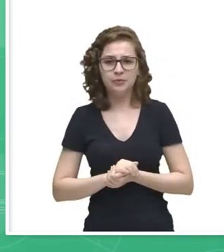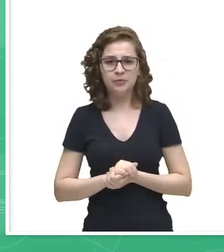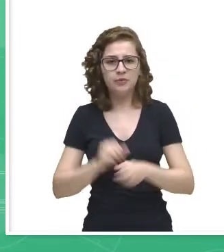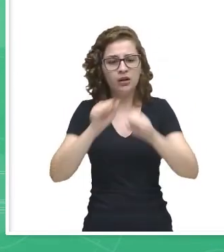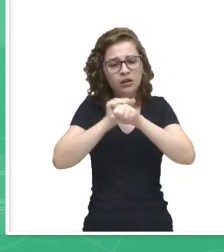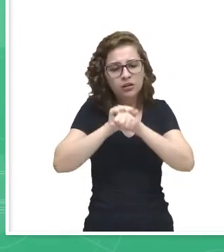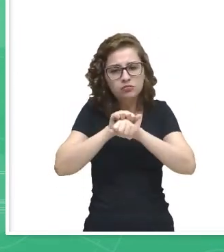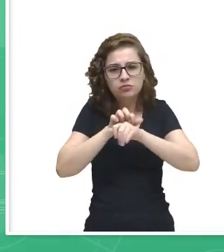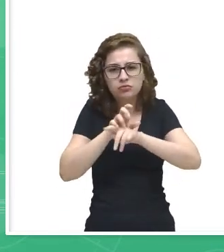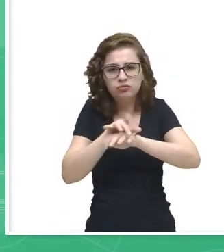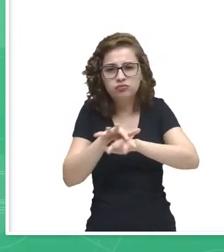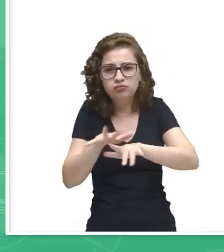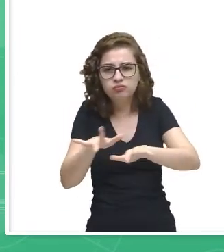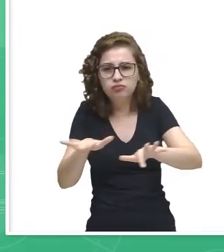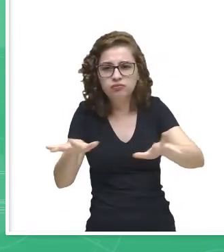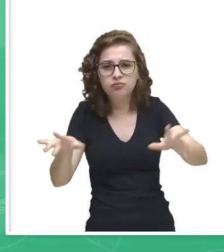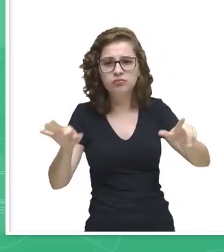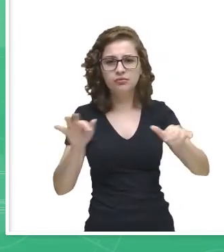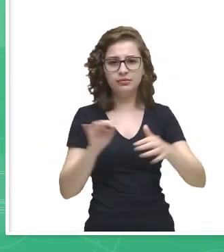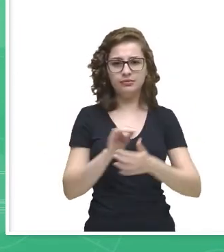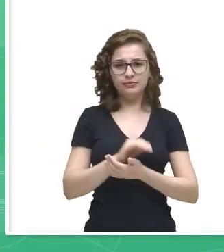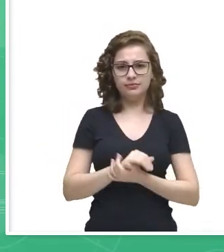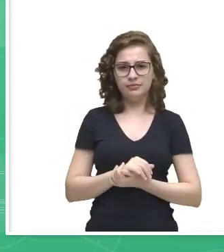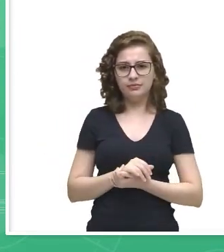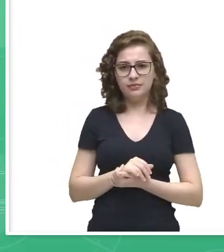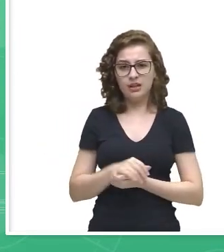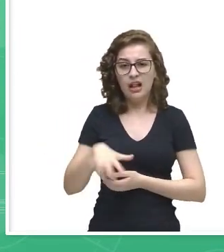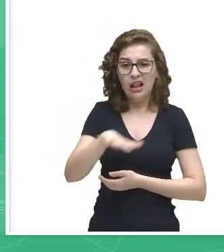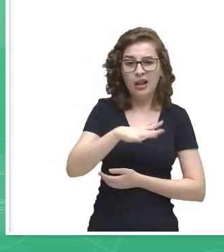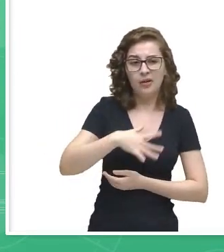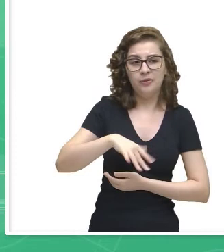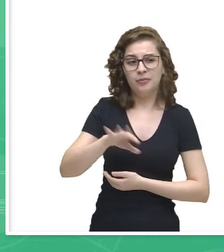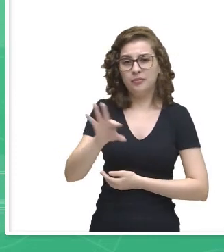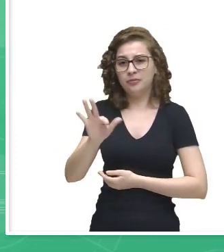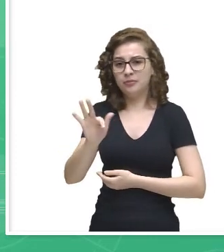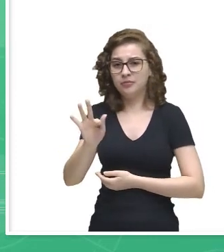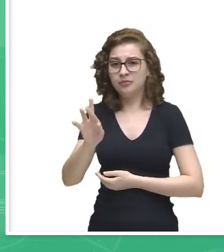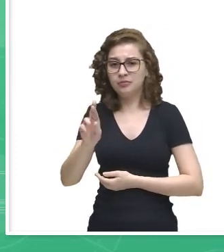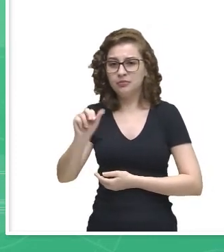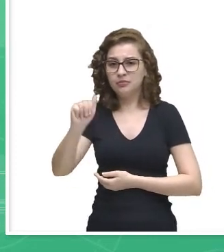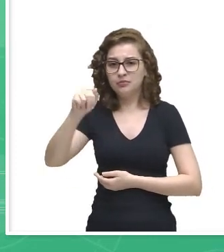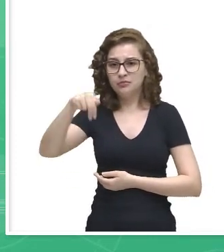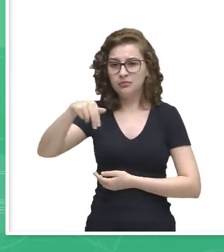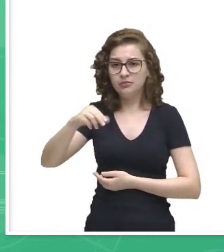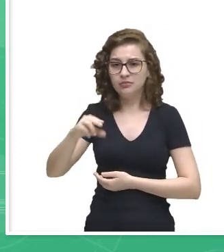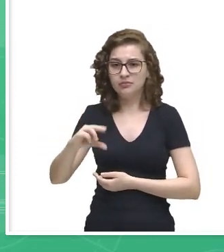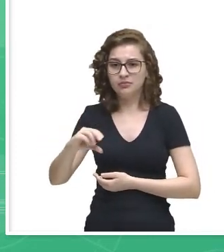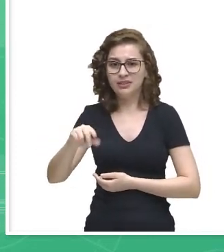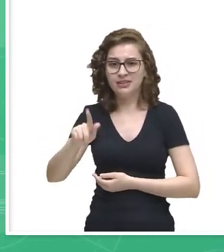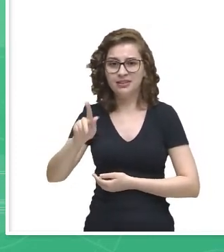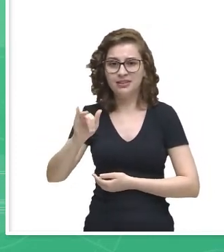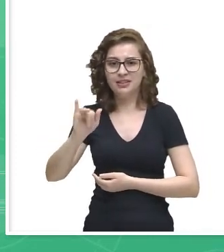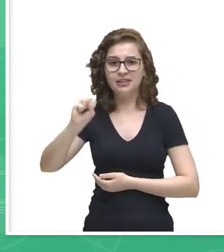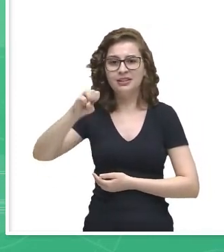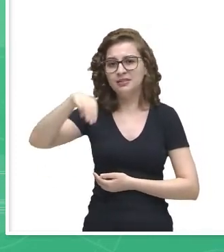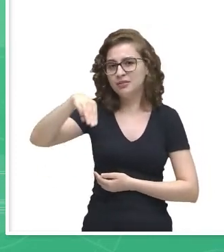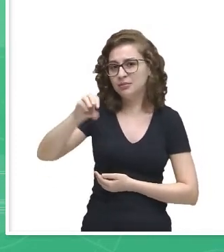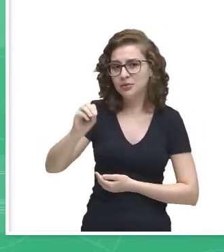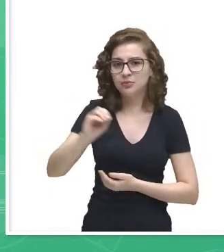tem o franquismo ali na Espanha, você tem também o regime totalitário